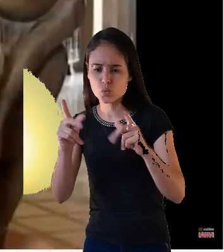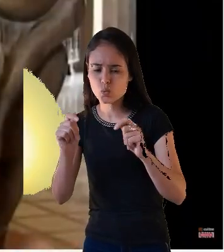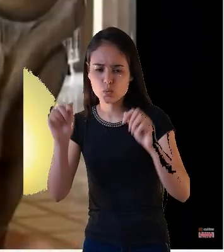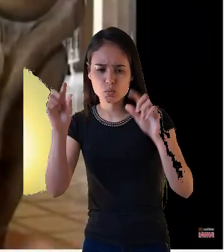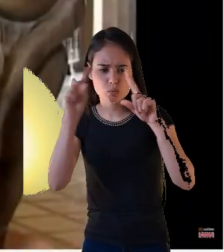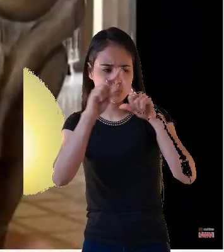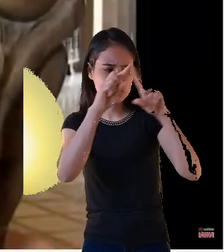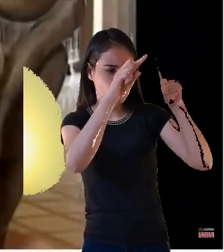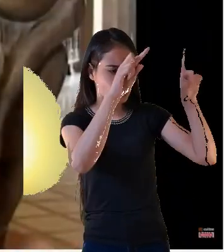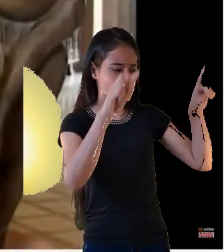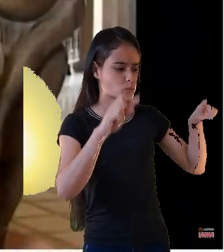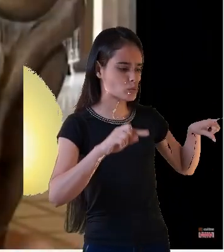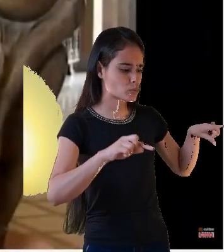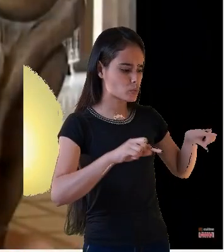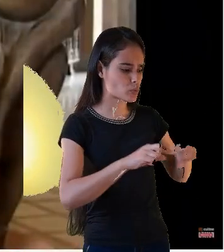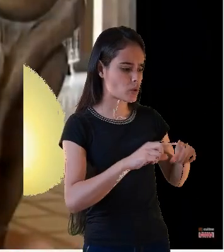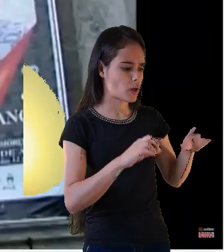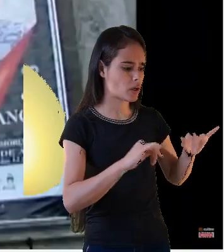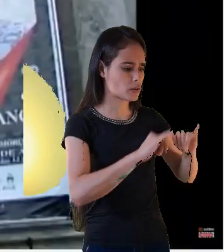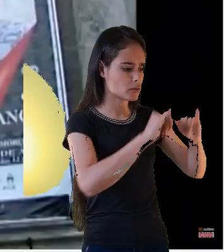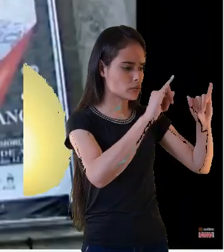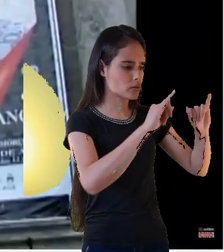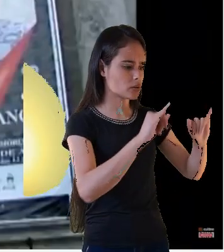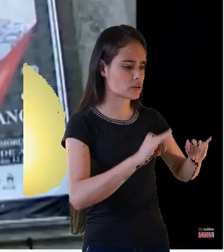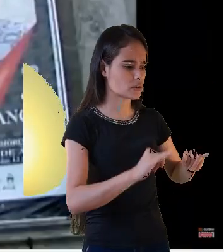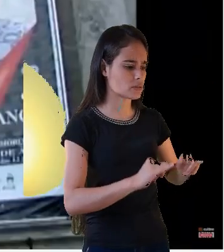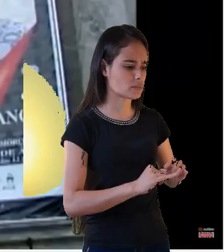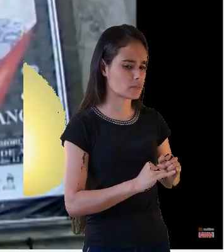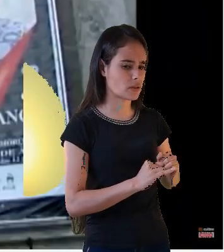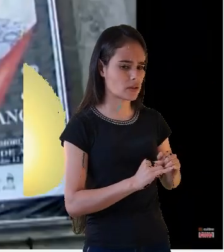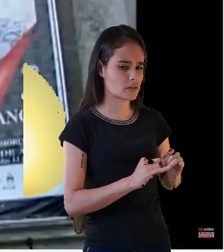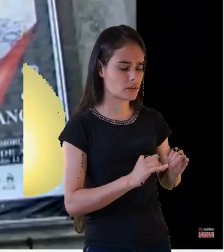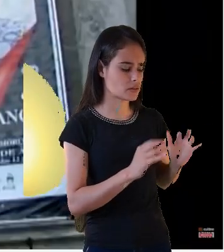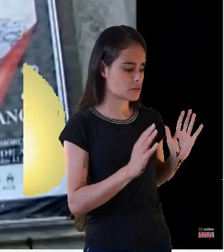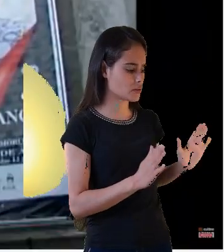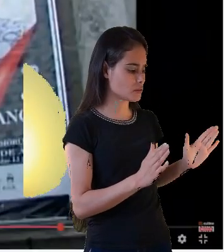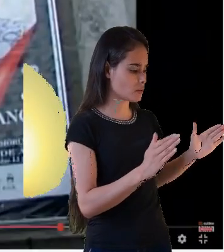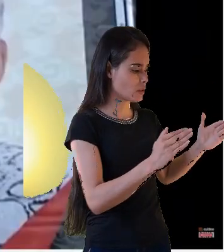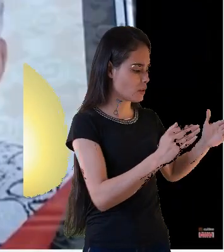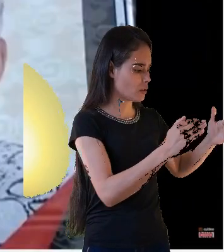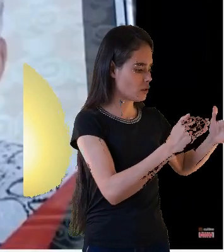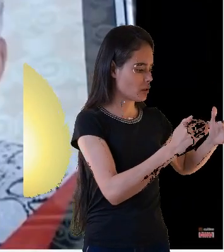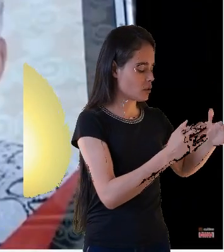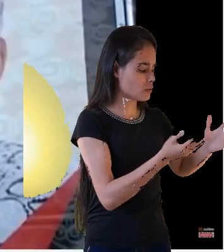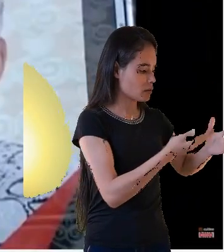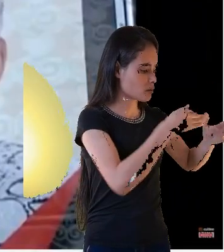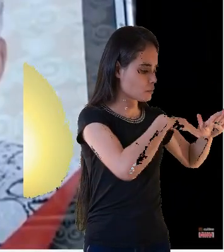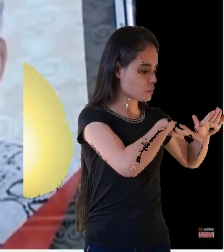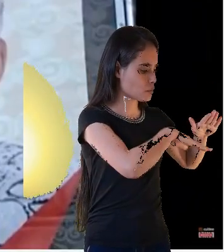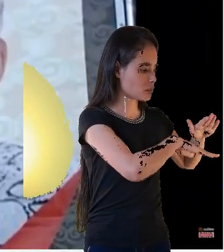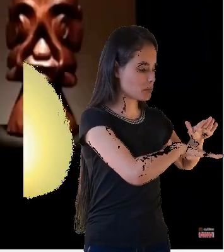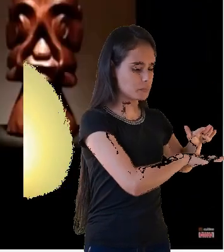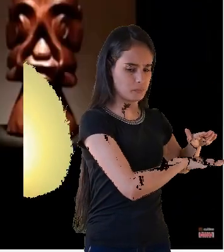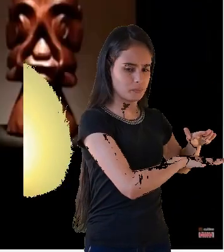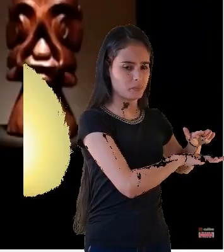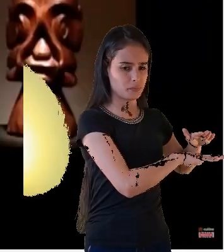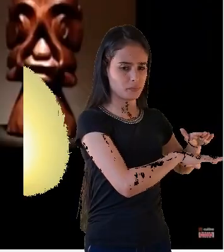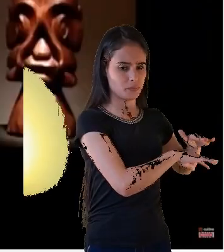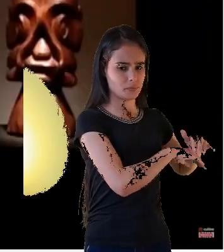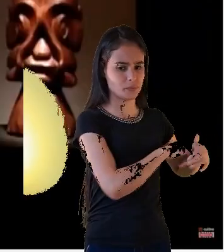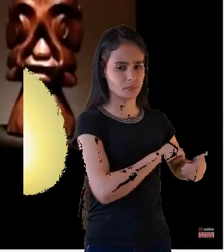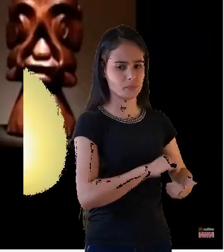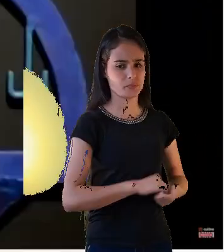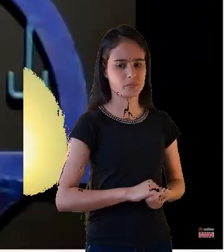negra, hoje em dia eu faço mais consciente. Apesar dos esforços de sua direção, o Museu de Arte Negra nunca conseguiu ter uma